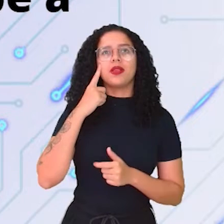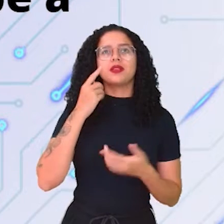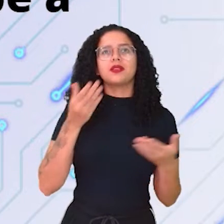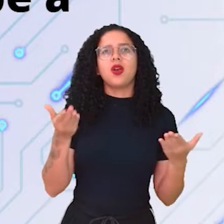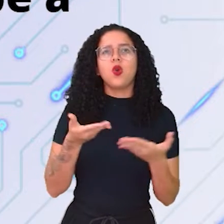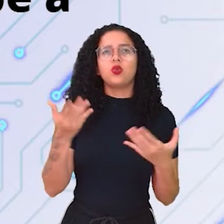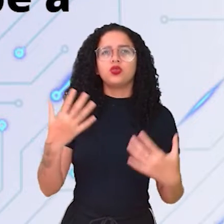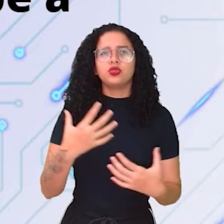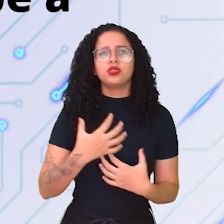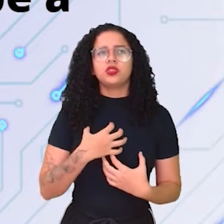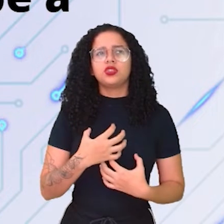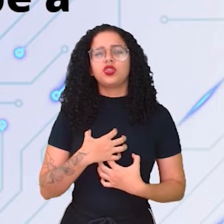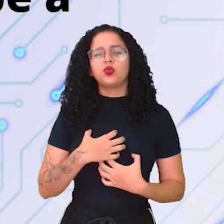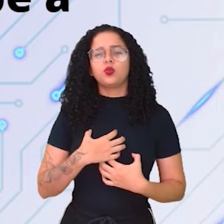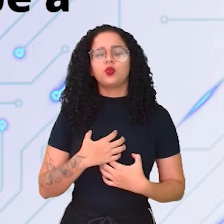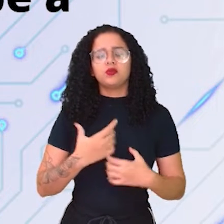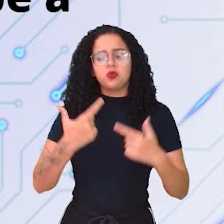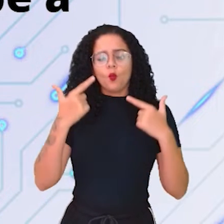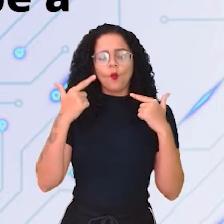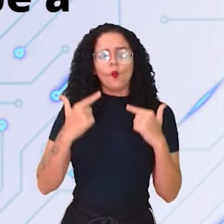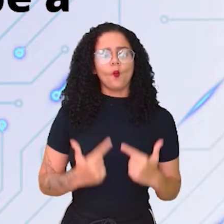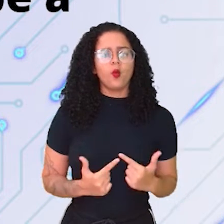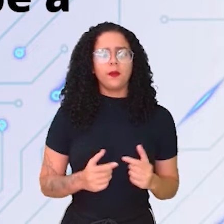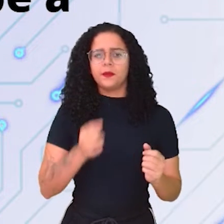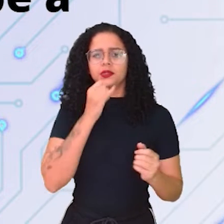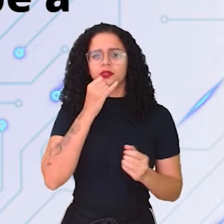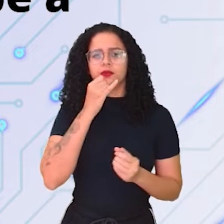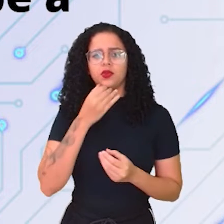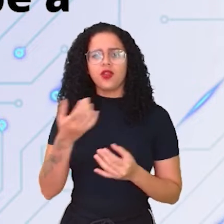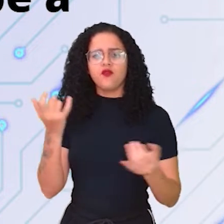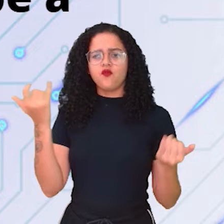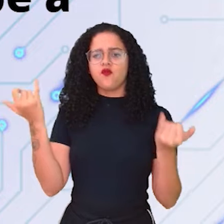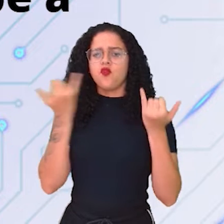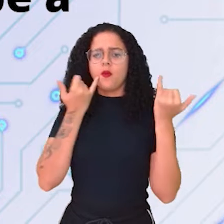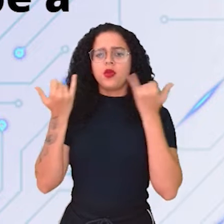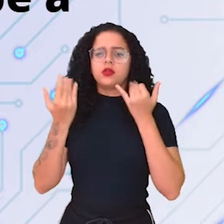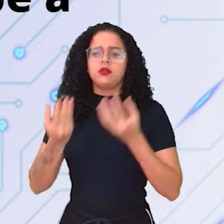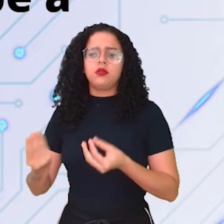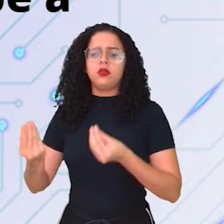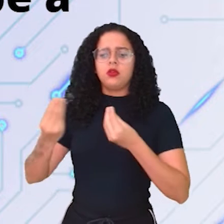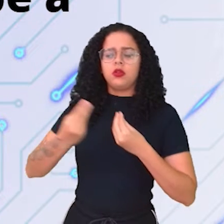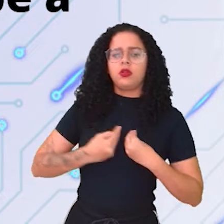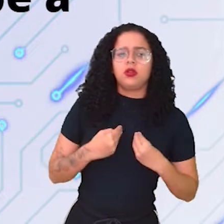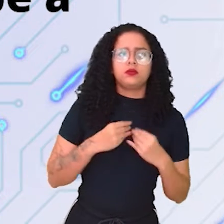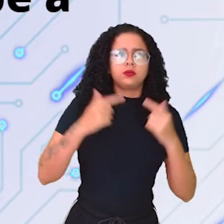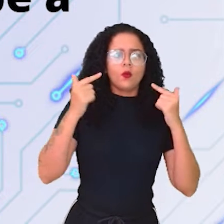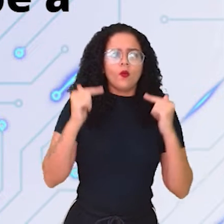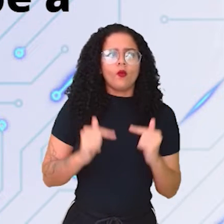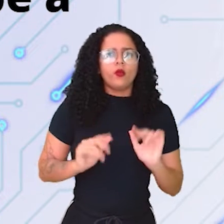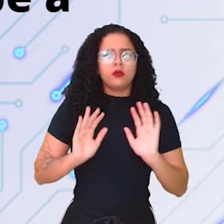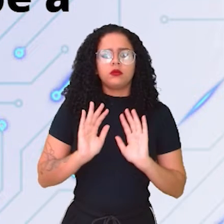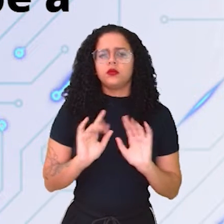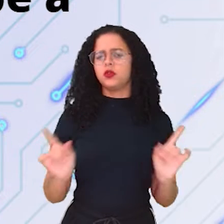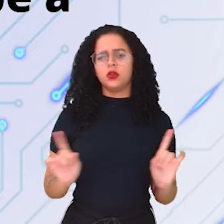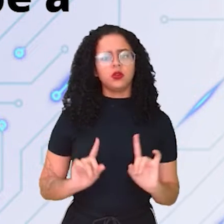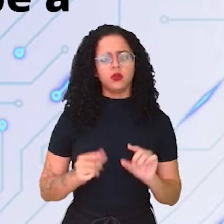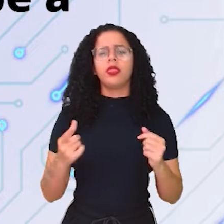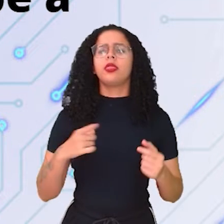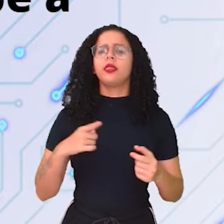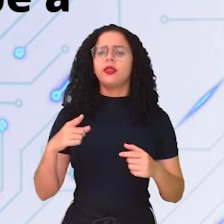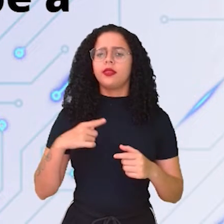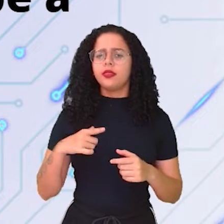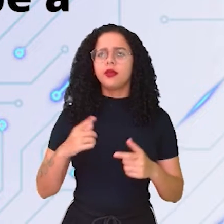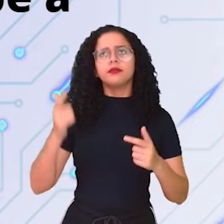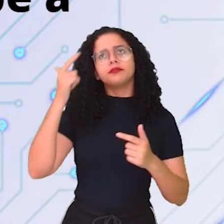comunicação neutra, na qual só se recebe a informação. A informação que você recebe vai formar você, vai formar a sua